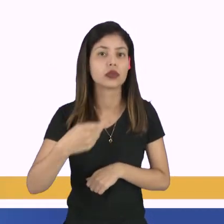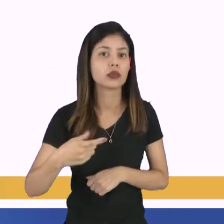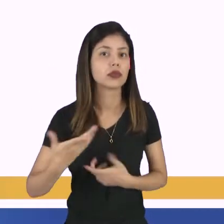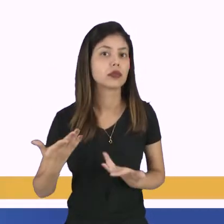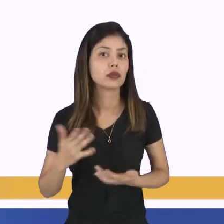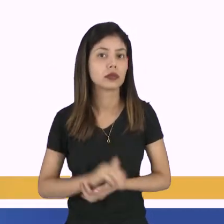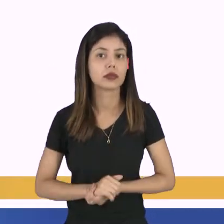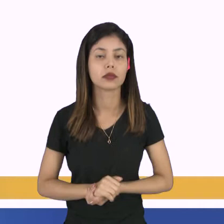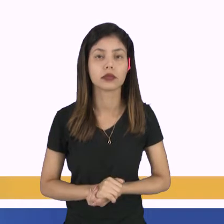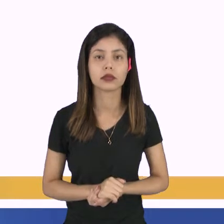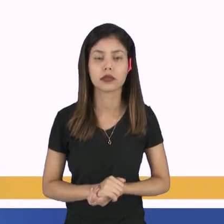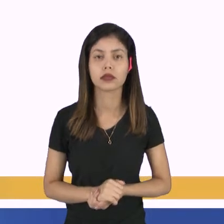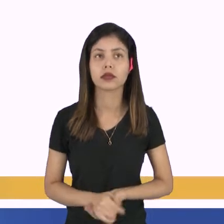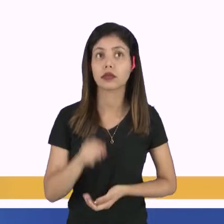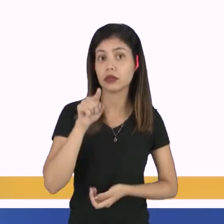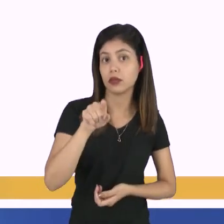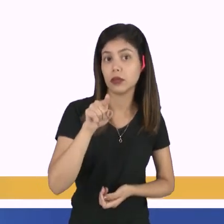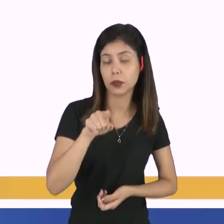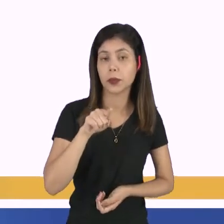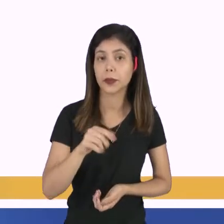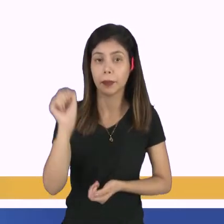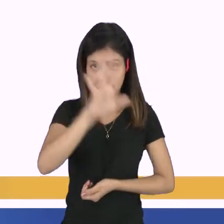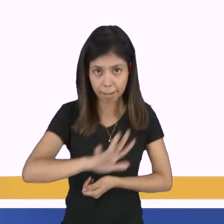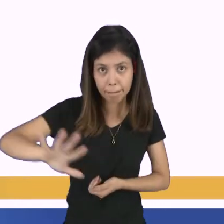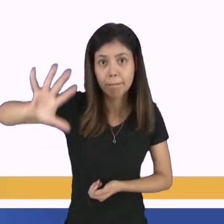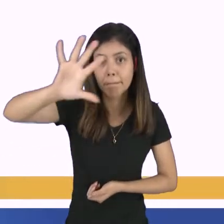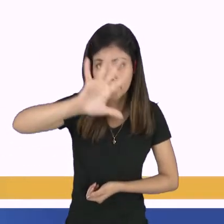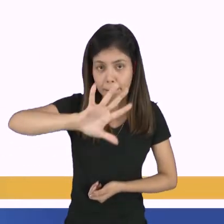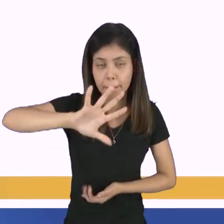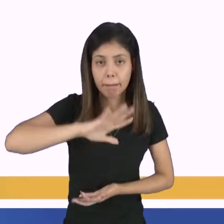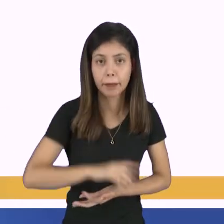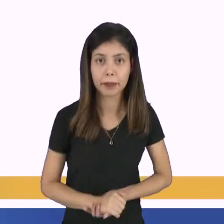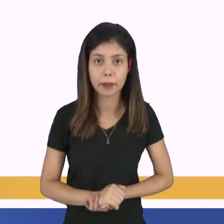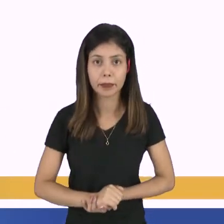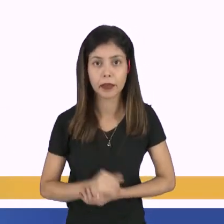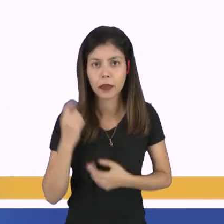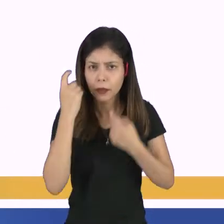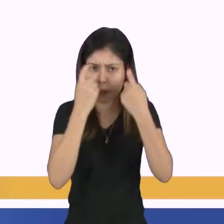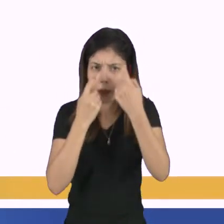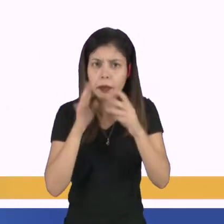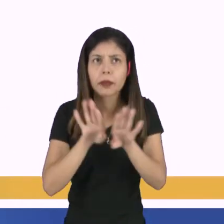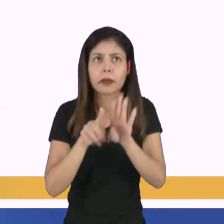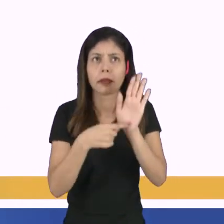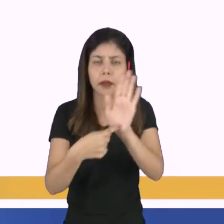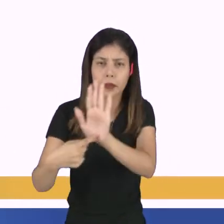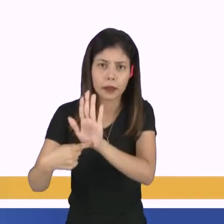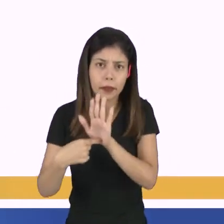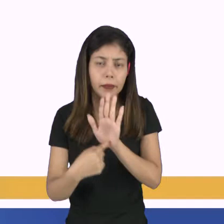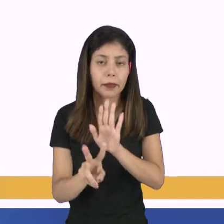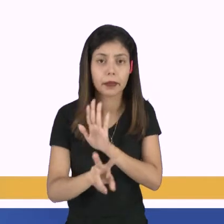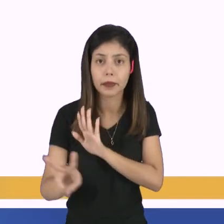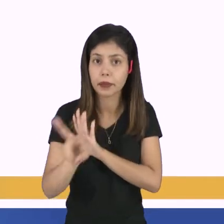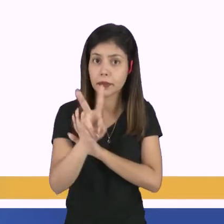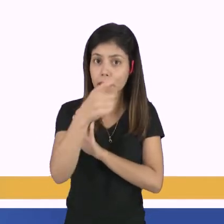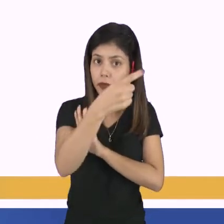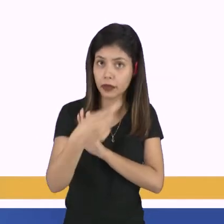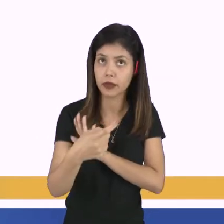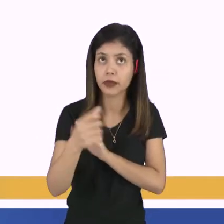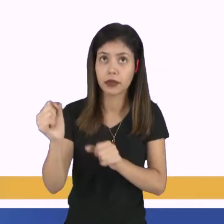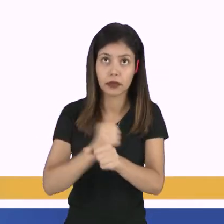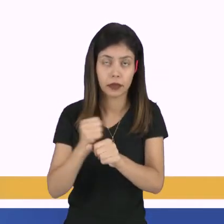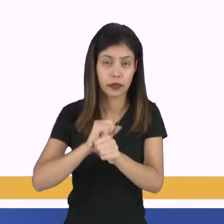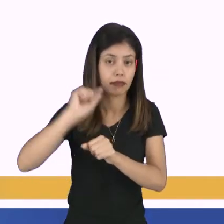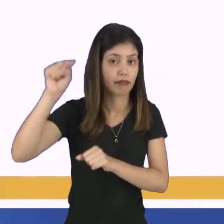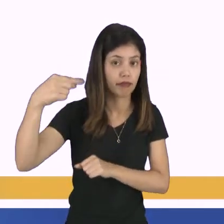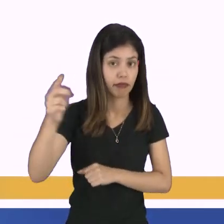uso? Aqui eu quero generalizar a expressão, né, que vai representar o valor do carro X anos